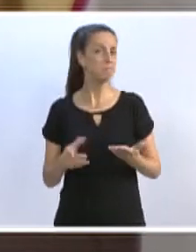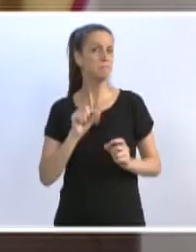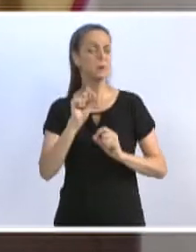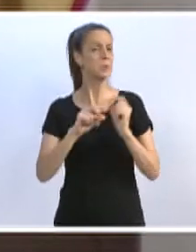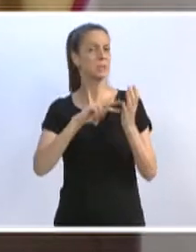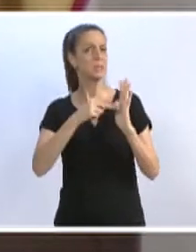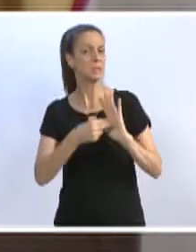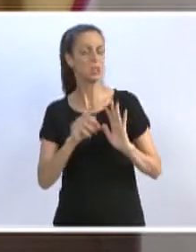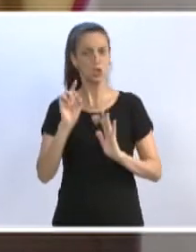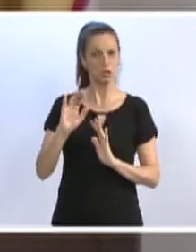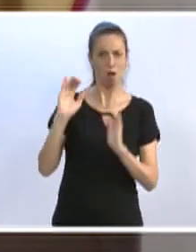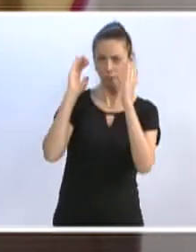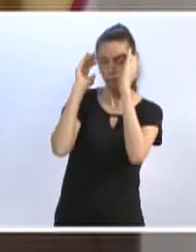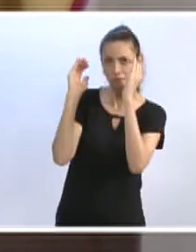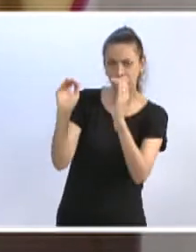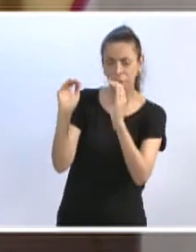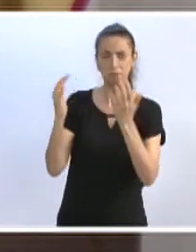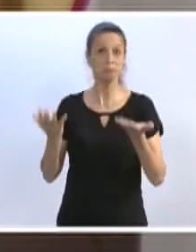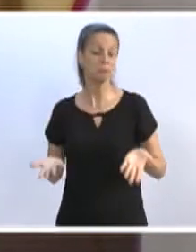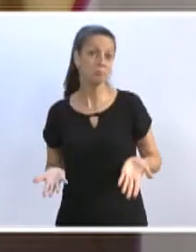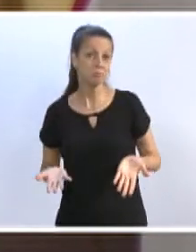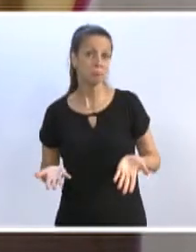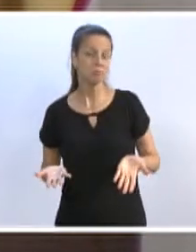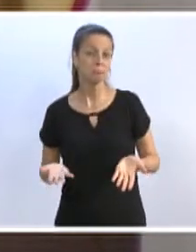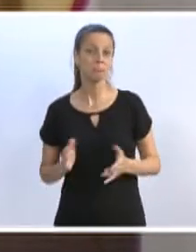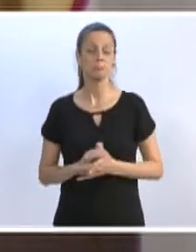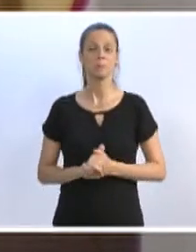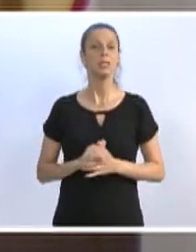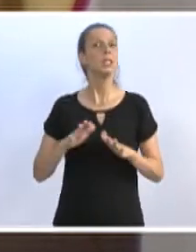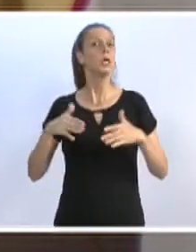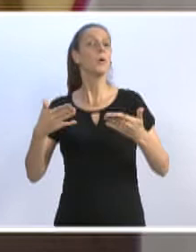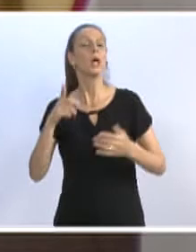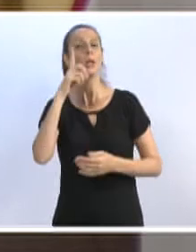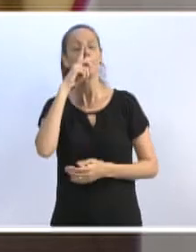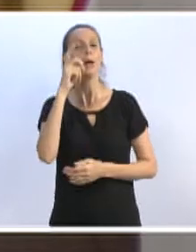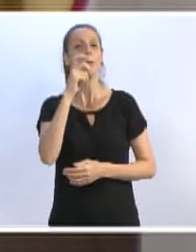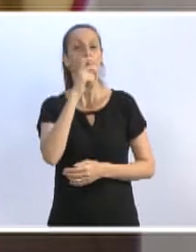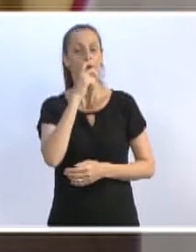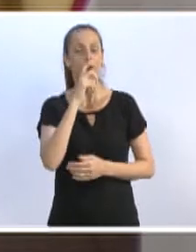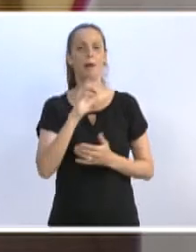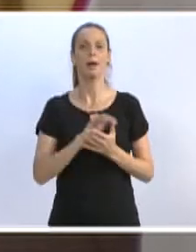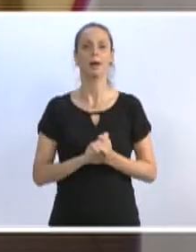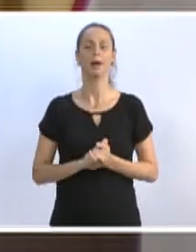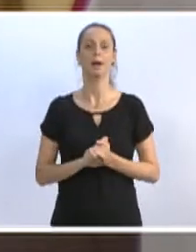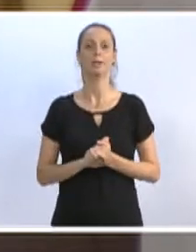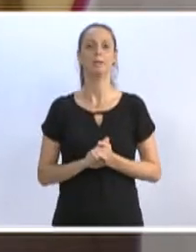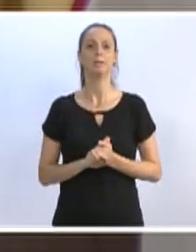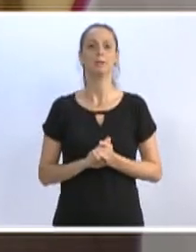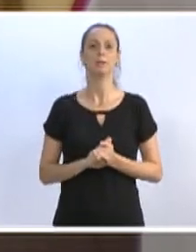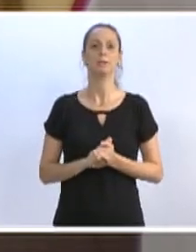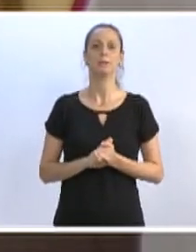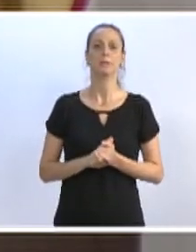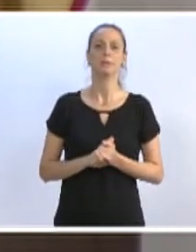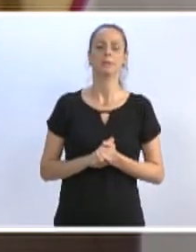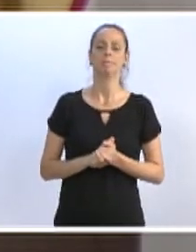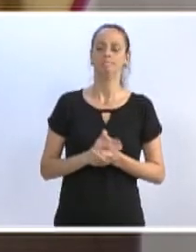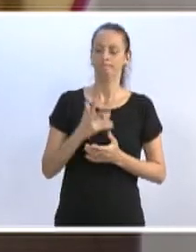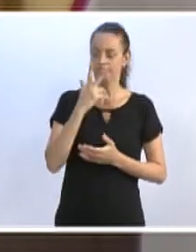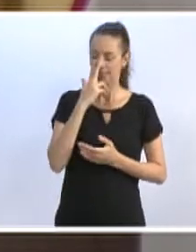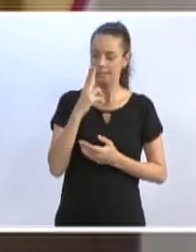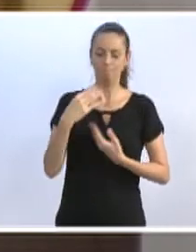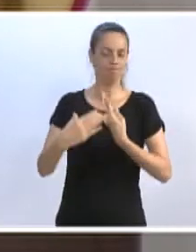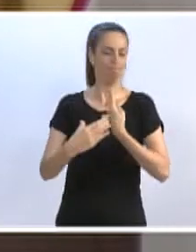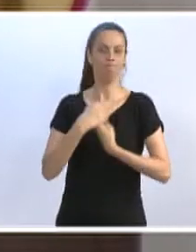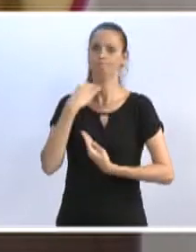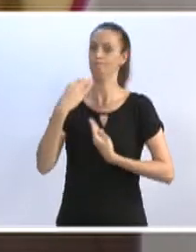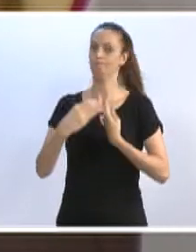significa obedecer? E quando os pais me escravizam ou não me dão a orientação